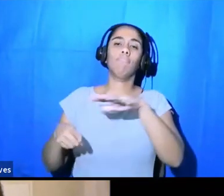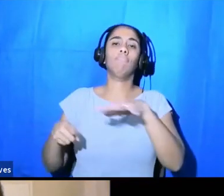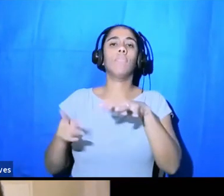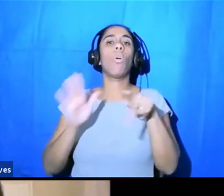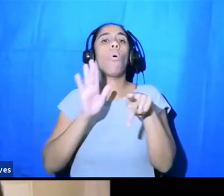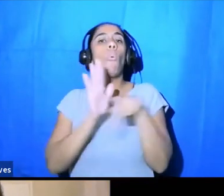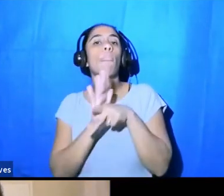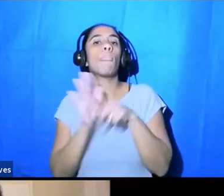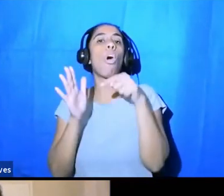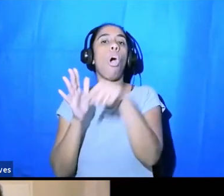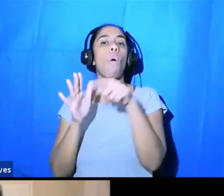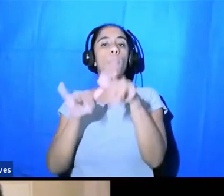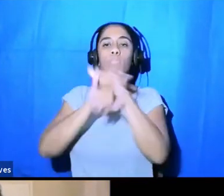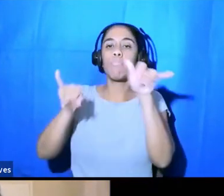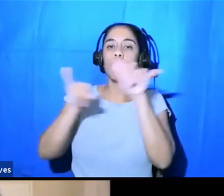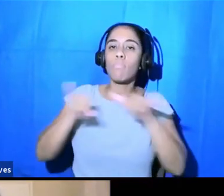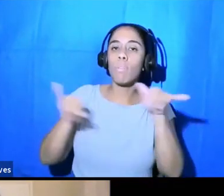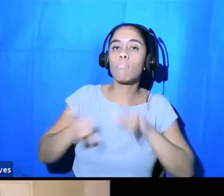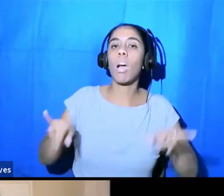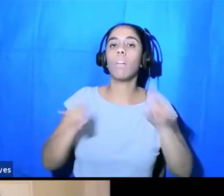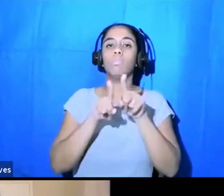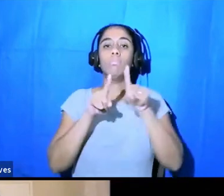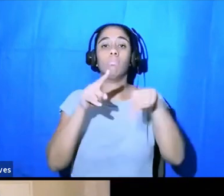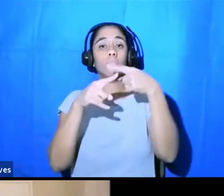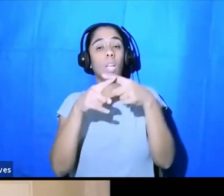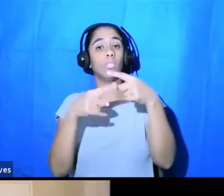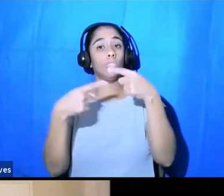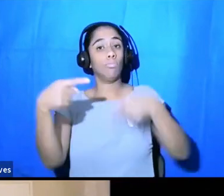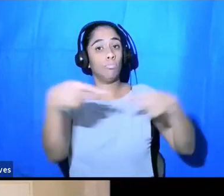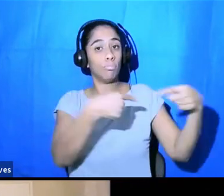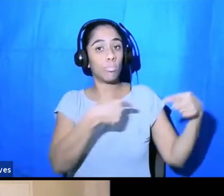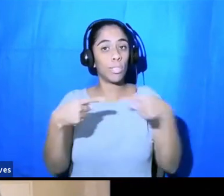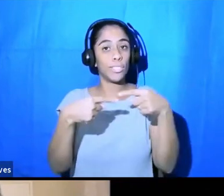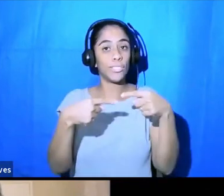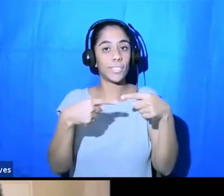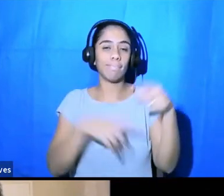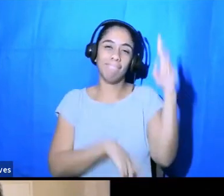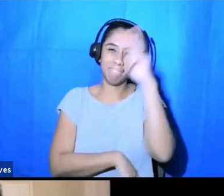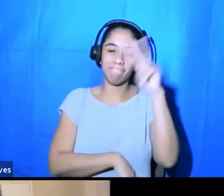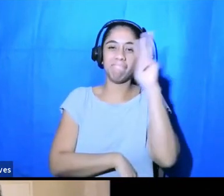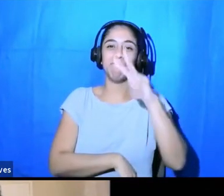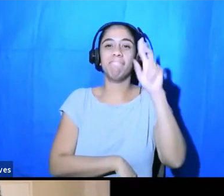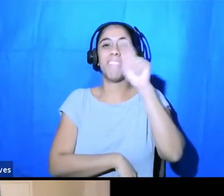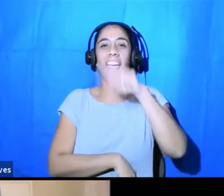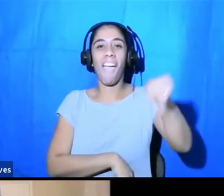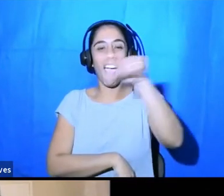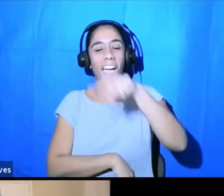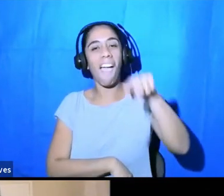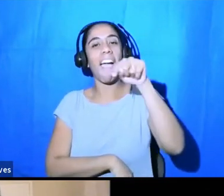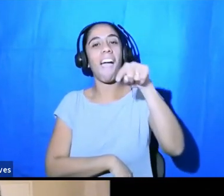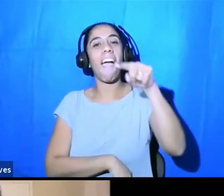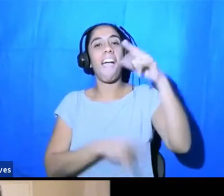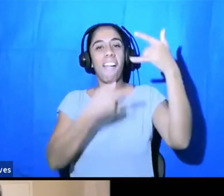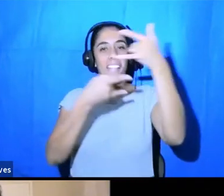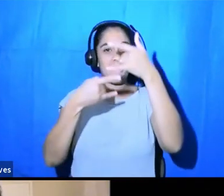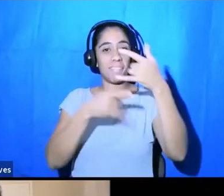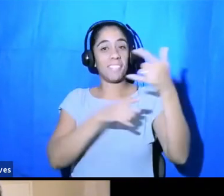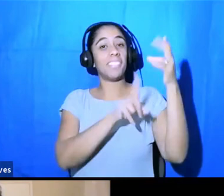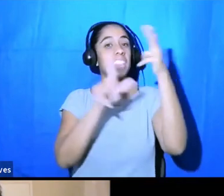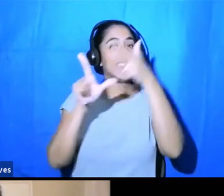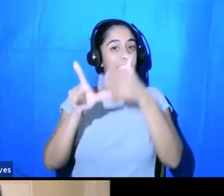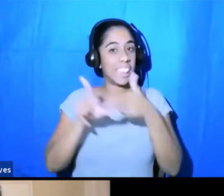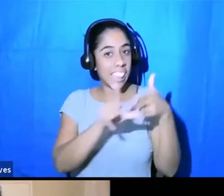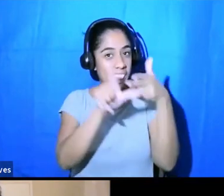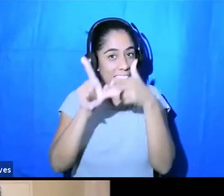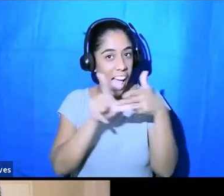Queria lembrar que essa live é uma parceria, então, da Asmina com o Comitê Manesco Mulher, o